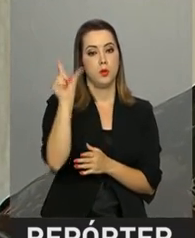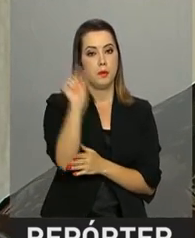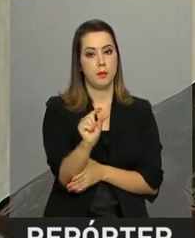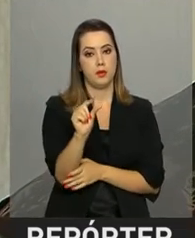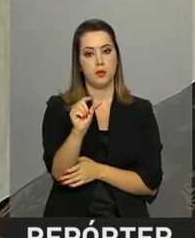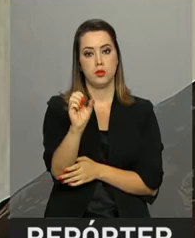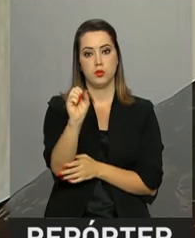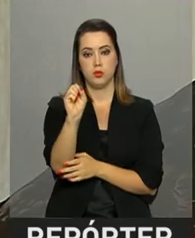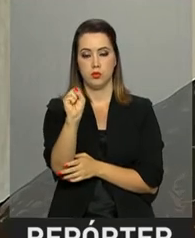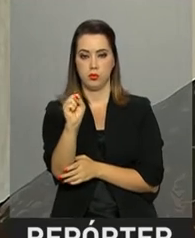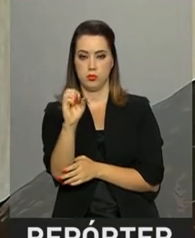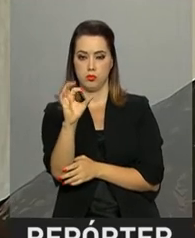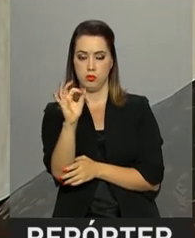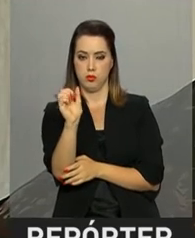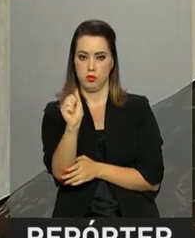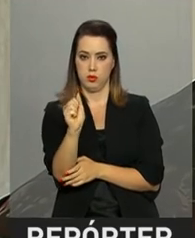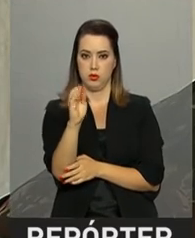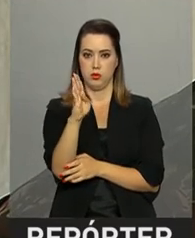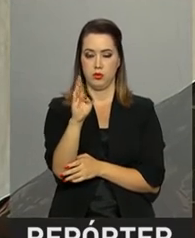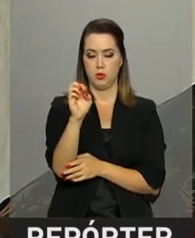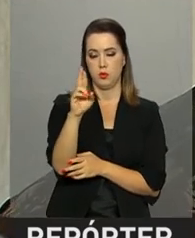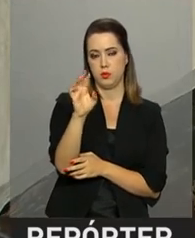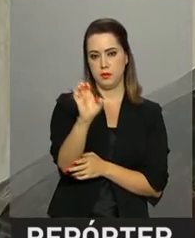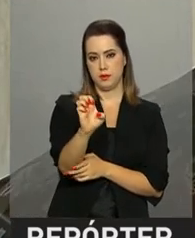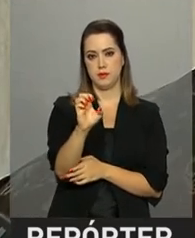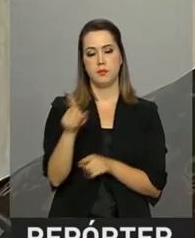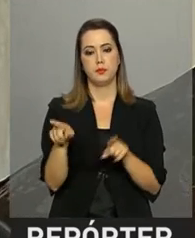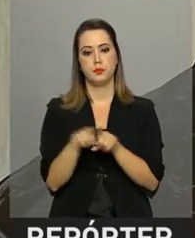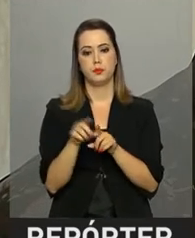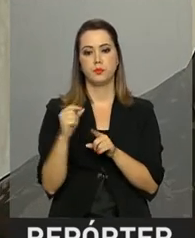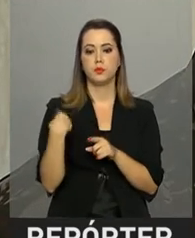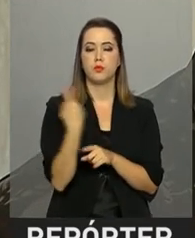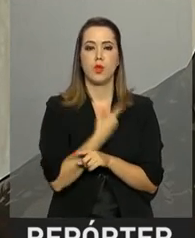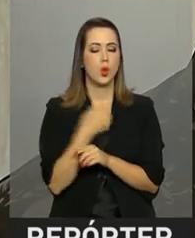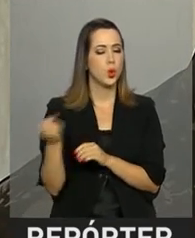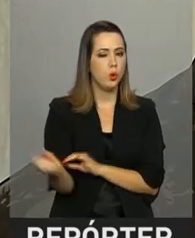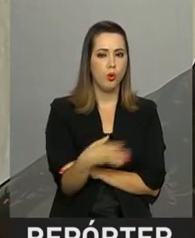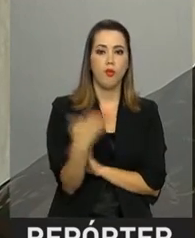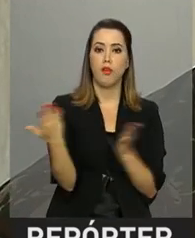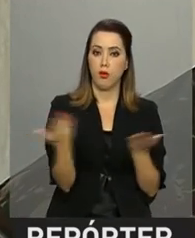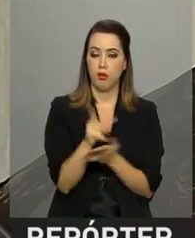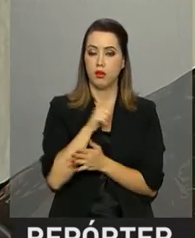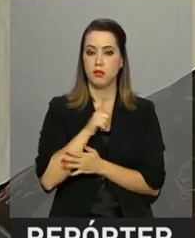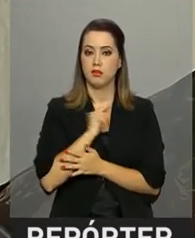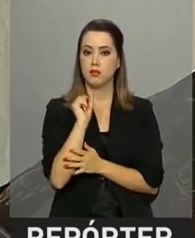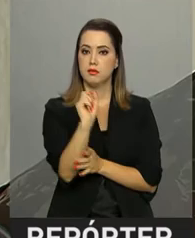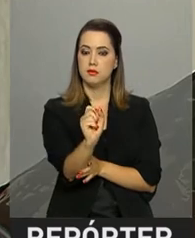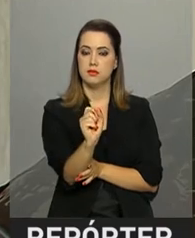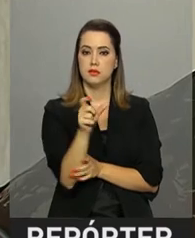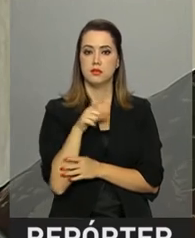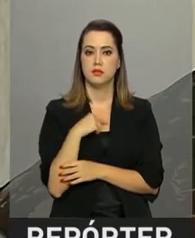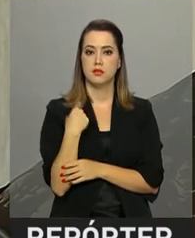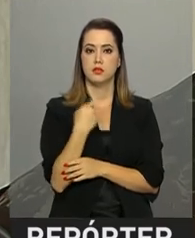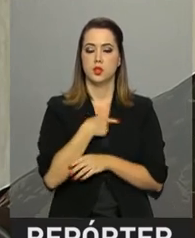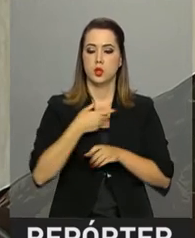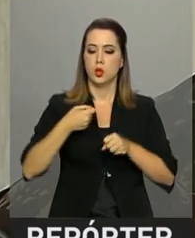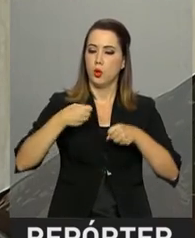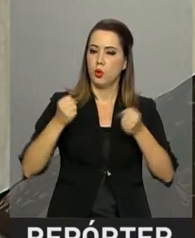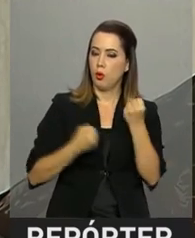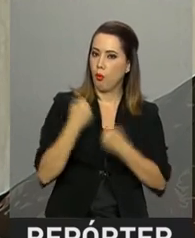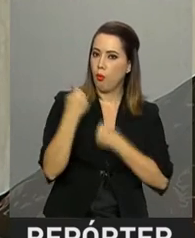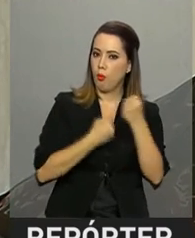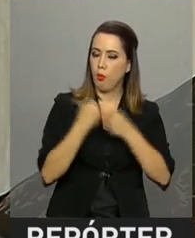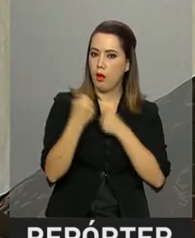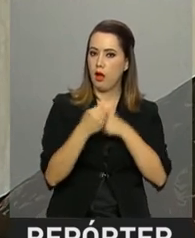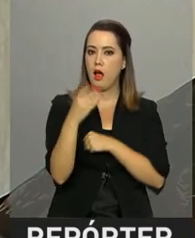representando a sua vibração, as virtudes militares do Exército. As grandes novidades é a presença da nossa viatura blindada de transporte